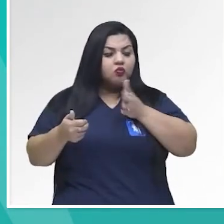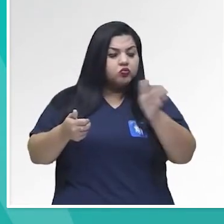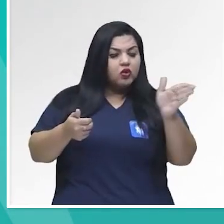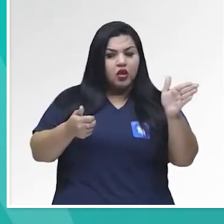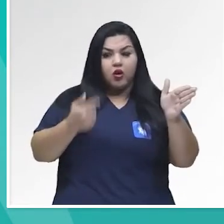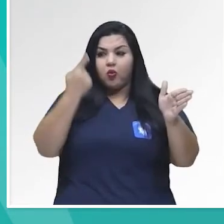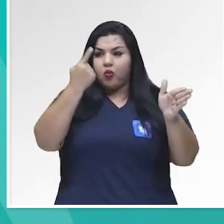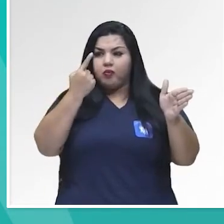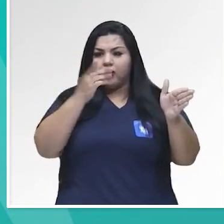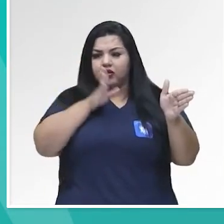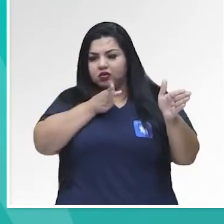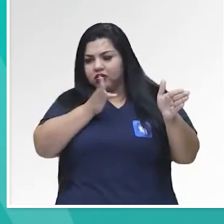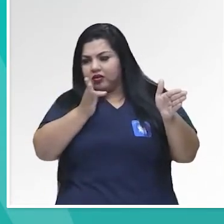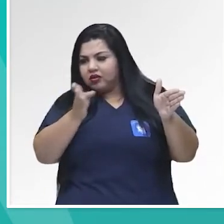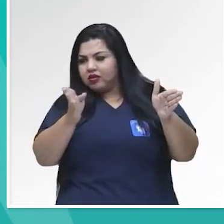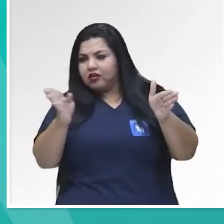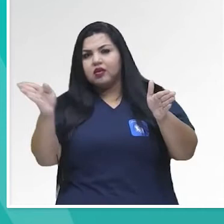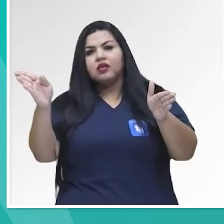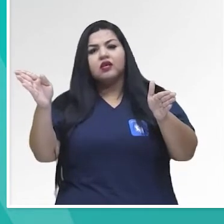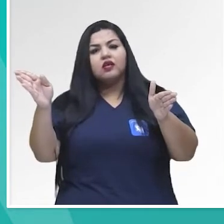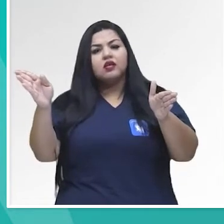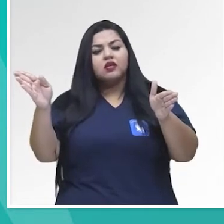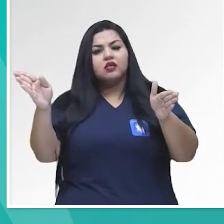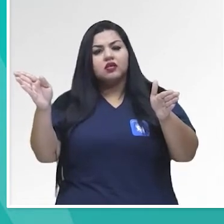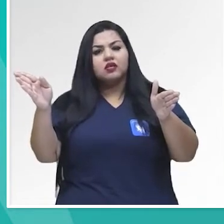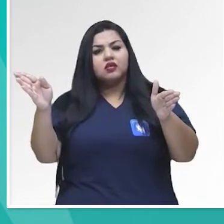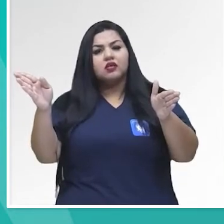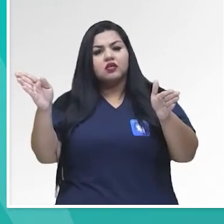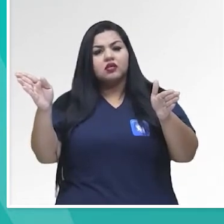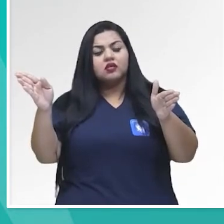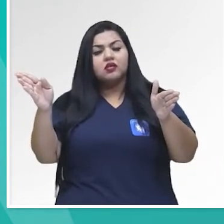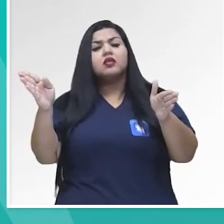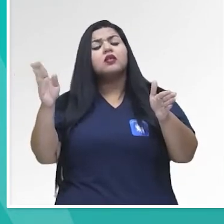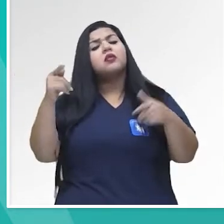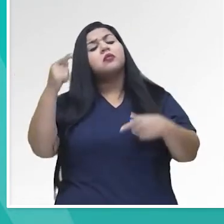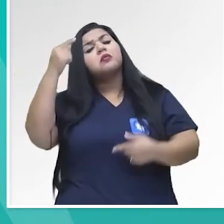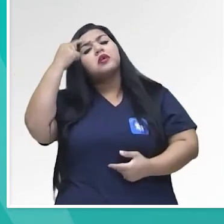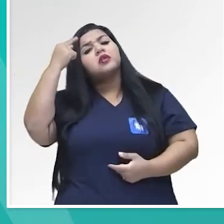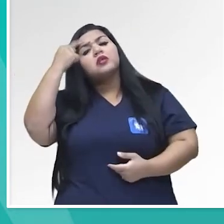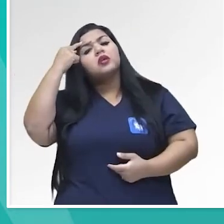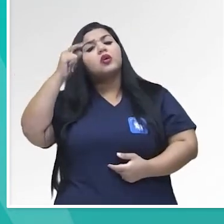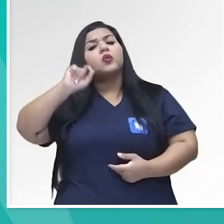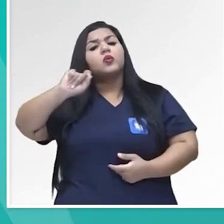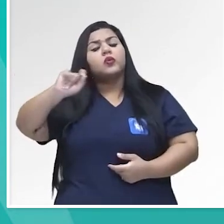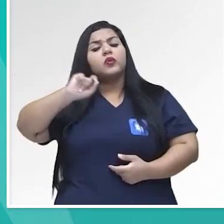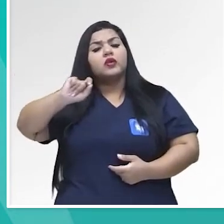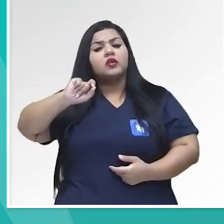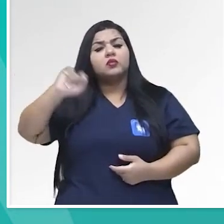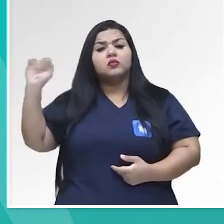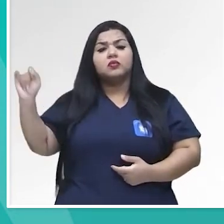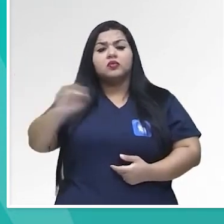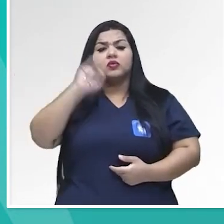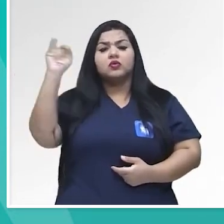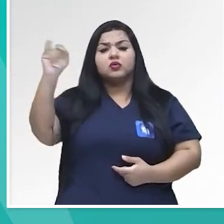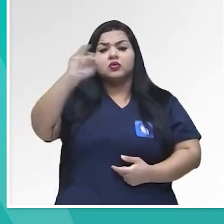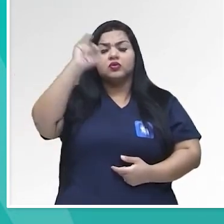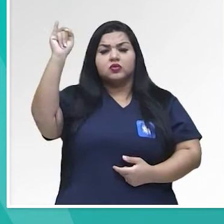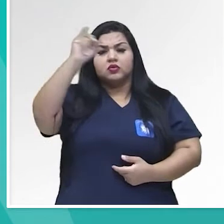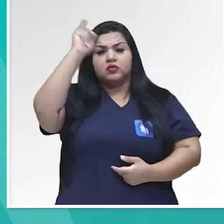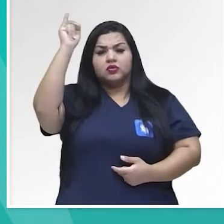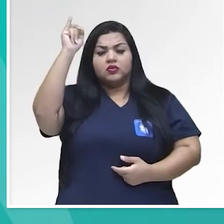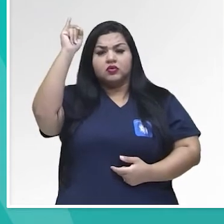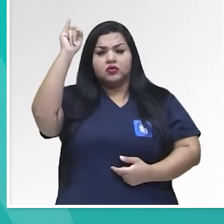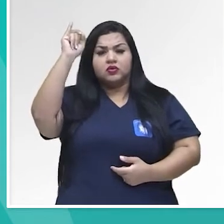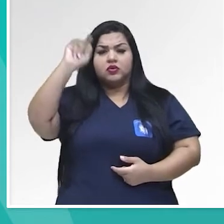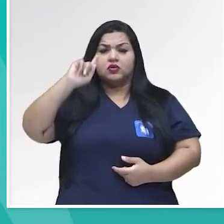aqui está indo para o outro lado, né? E aí a gente pode pensar algo muito importante. A